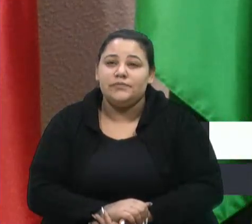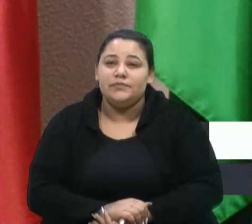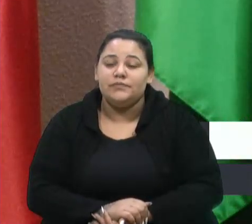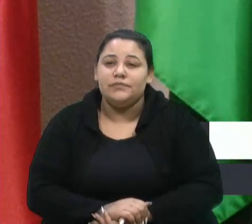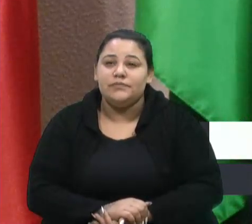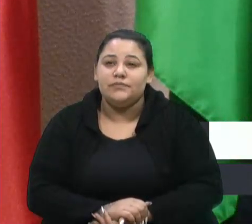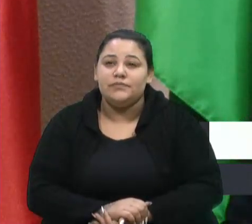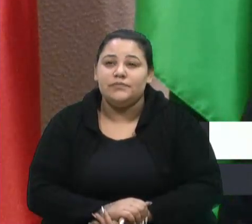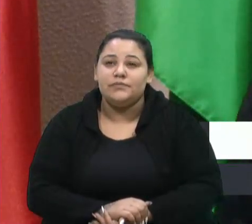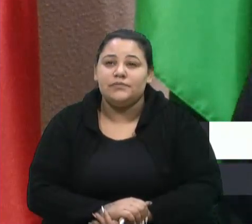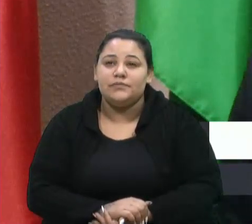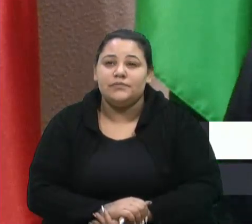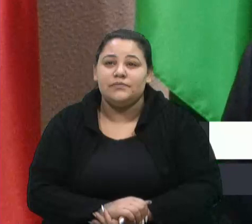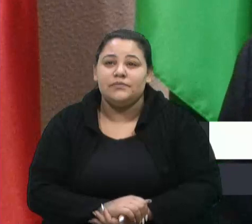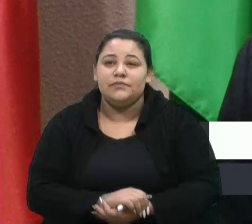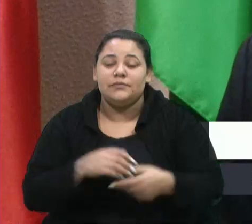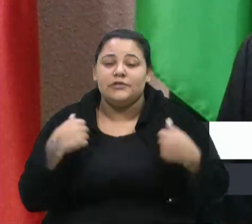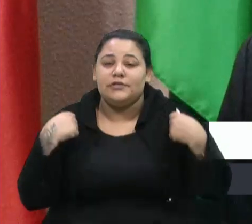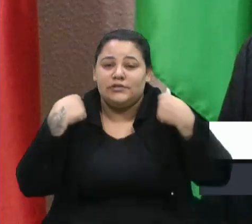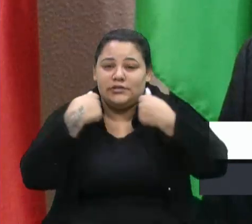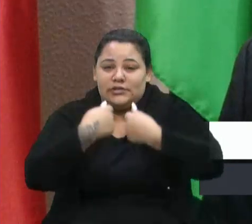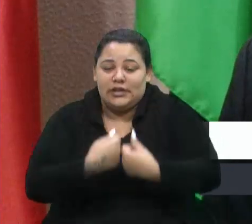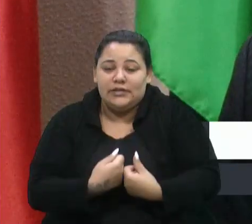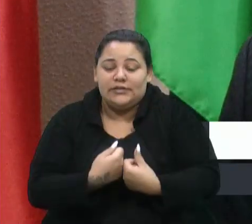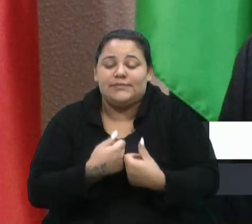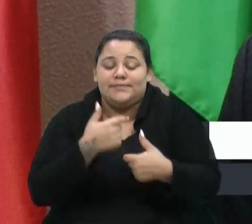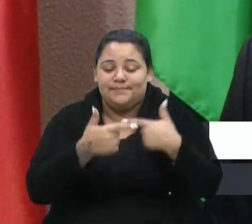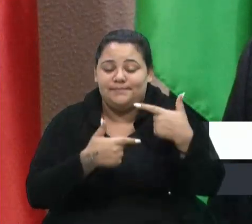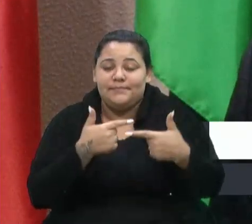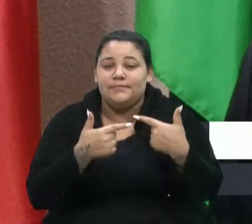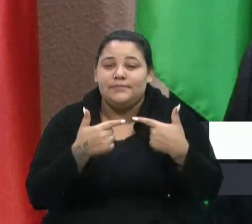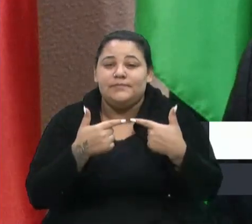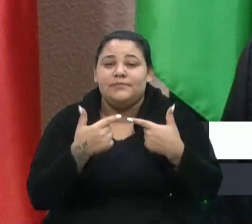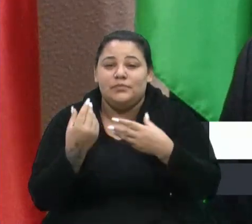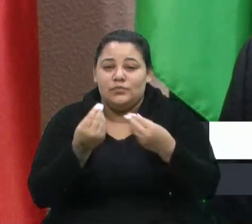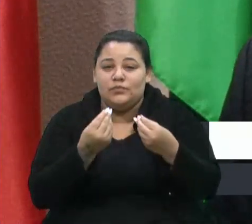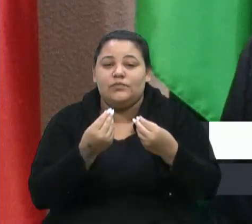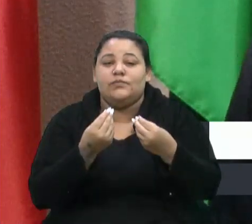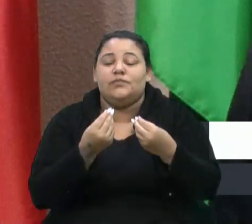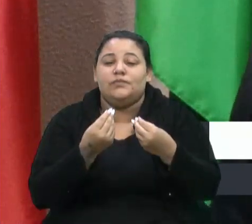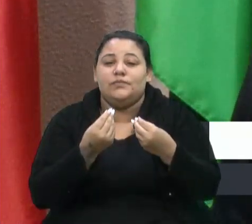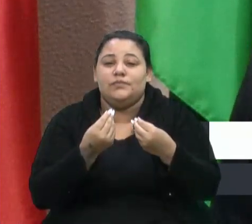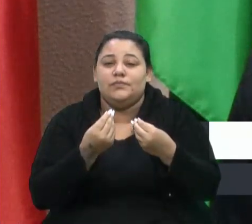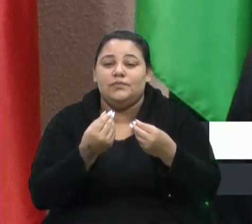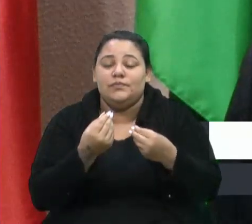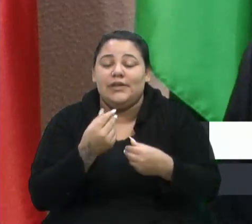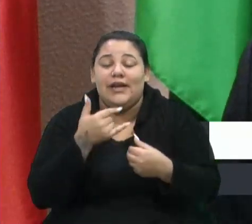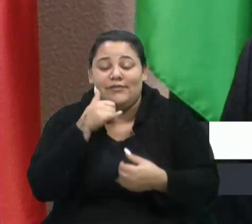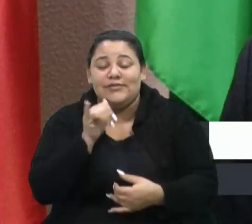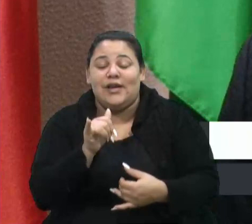trabalhem aí numa maneira de agasalhar esses velhinhos para que não possa vir sofrer